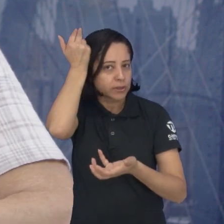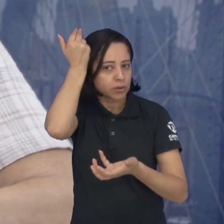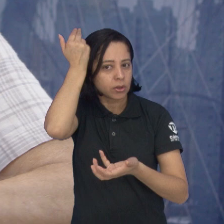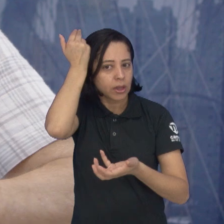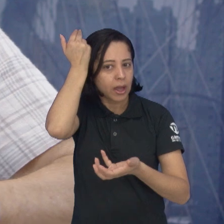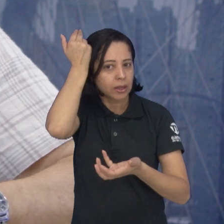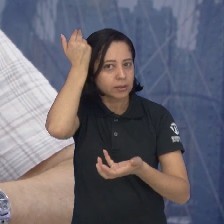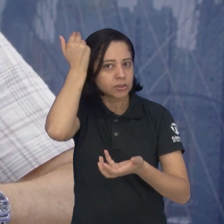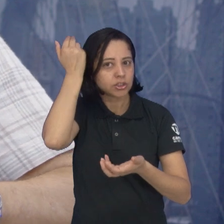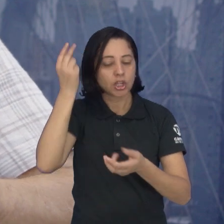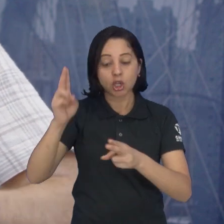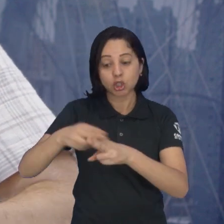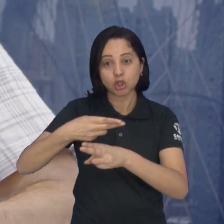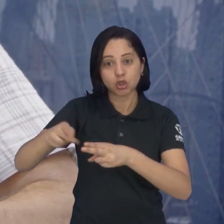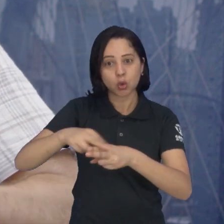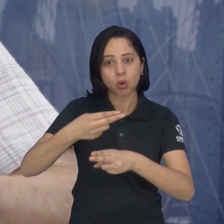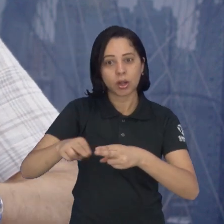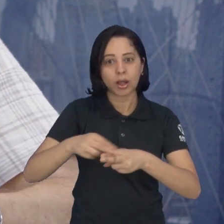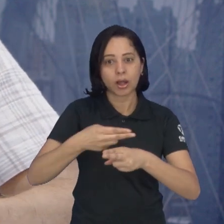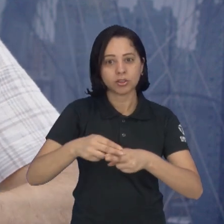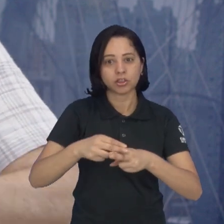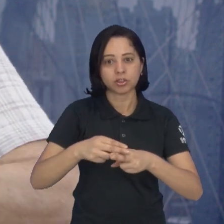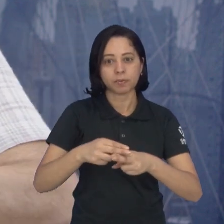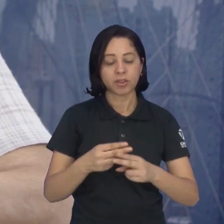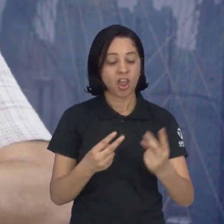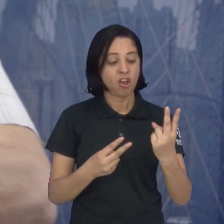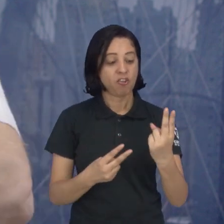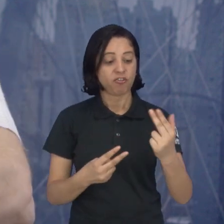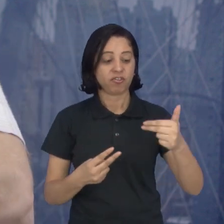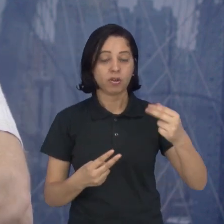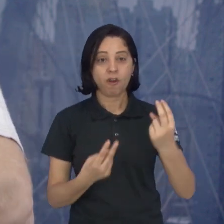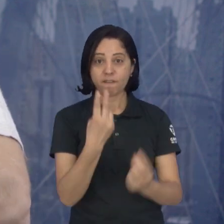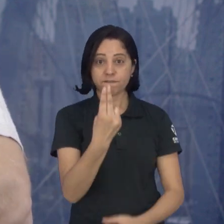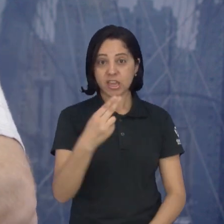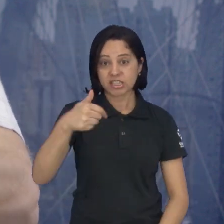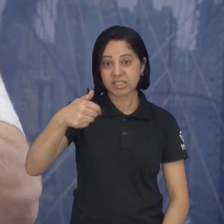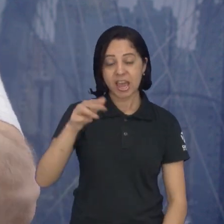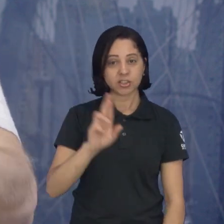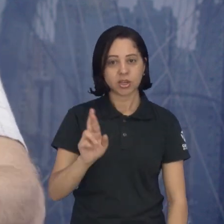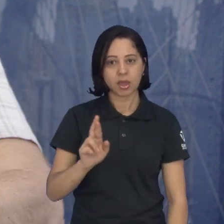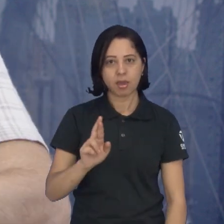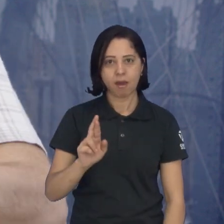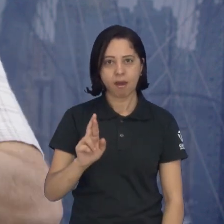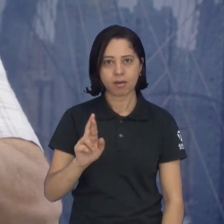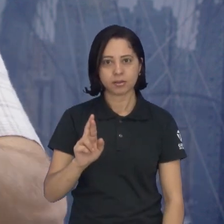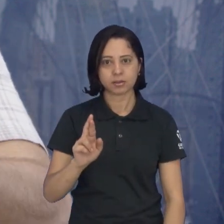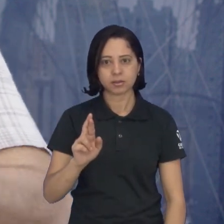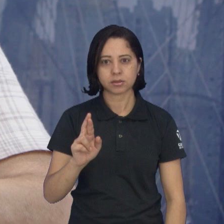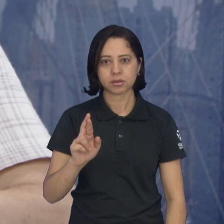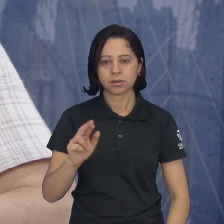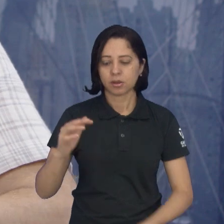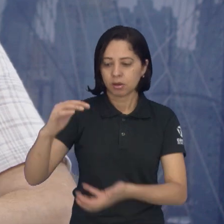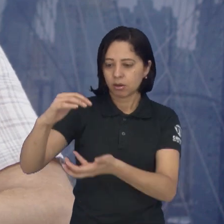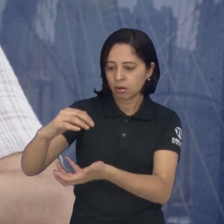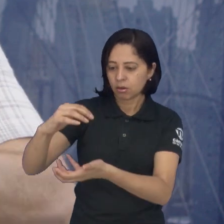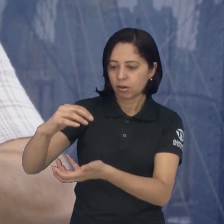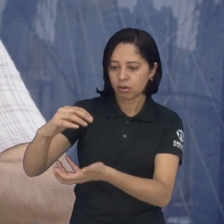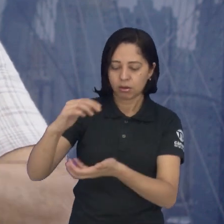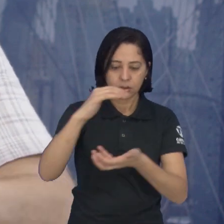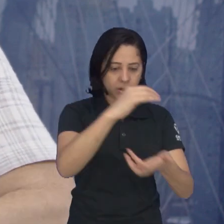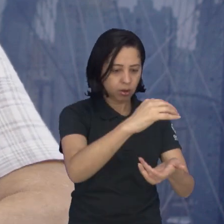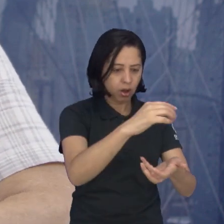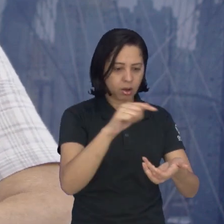acredita. Os preços de R$27, R$25, e tinha uma lá exatamente do mesmo tamanho, 165 gramas,